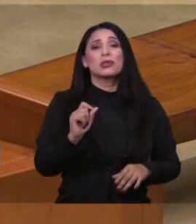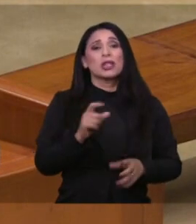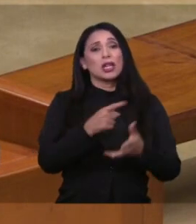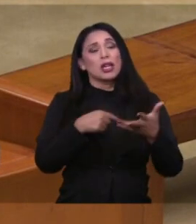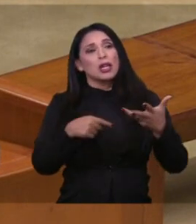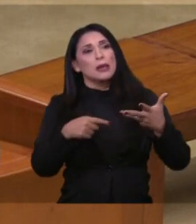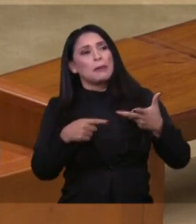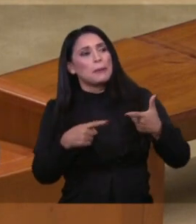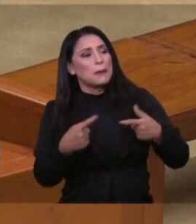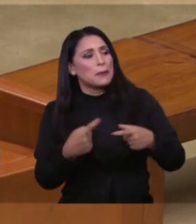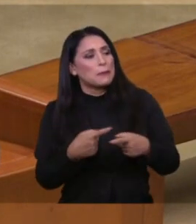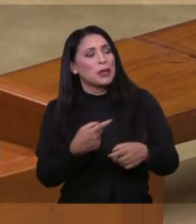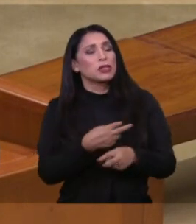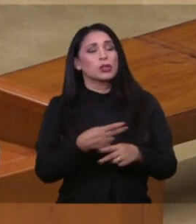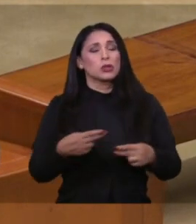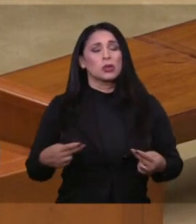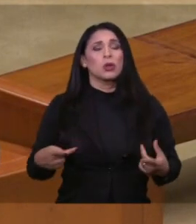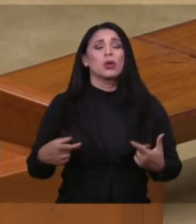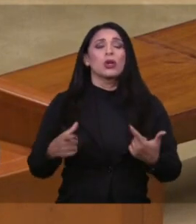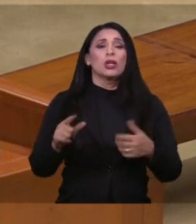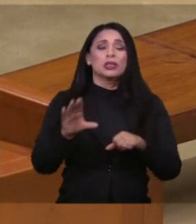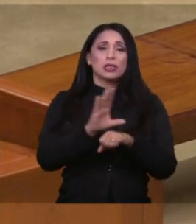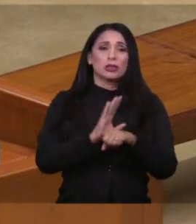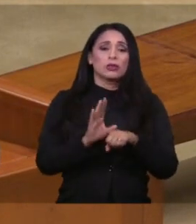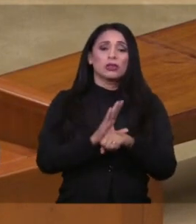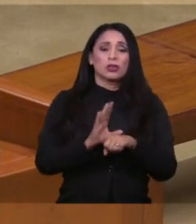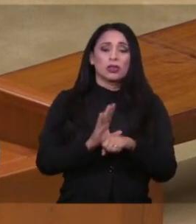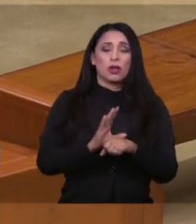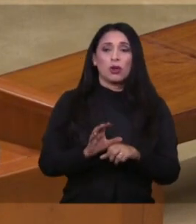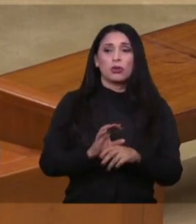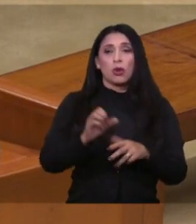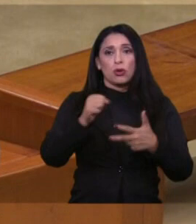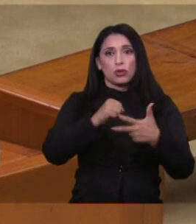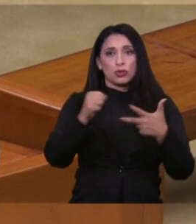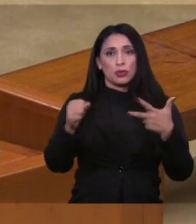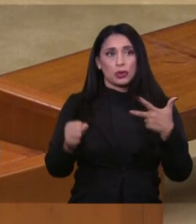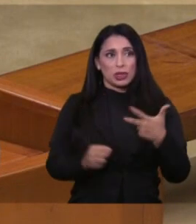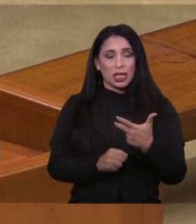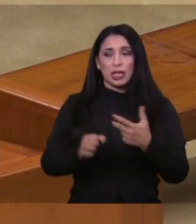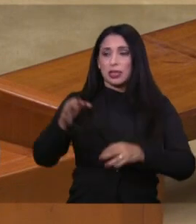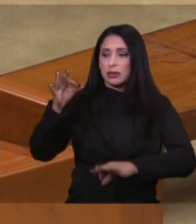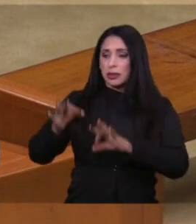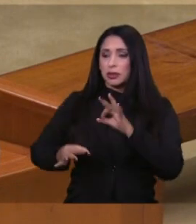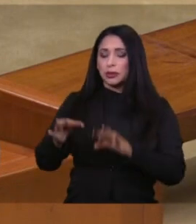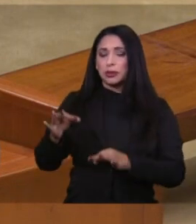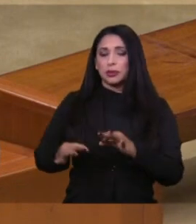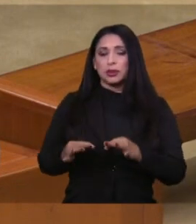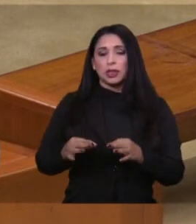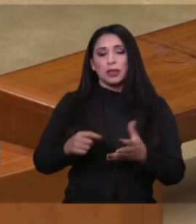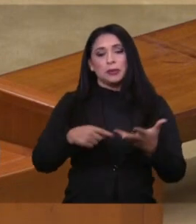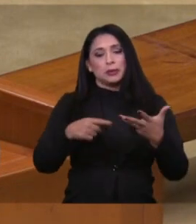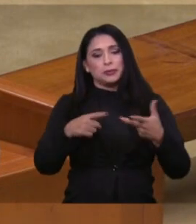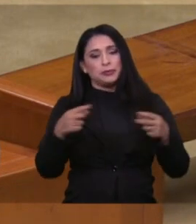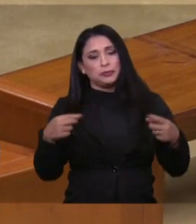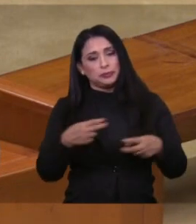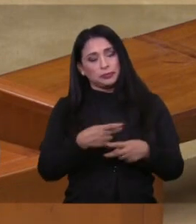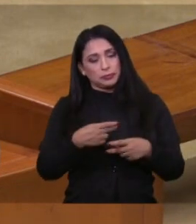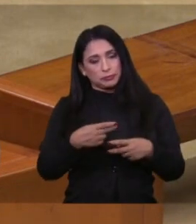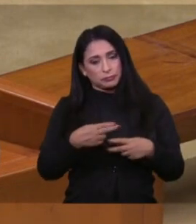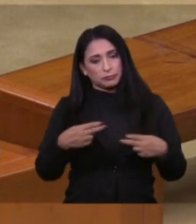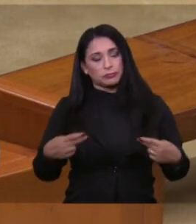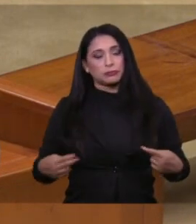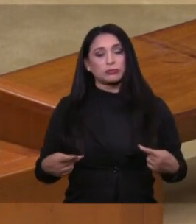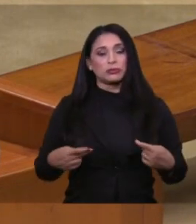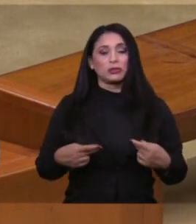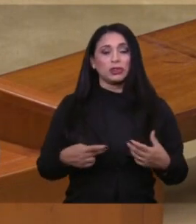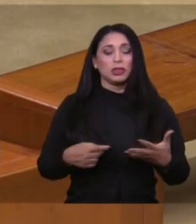comprometimento interinstitucional entre os poderes e o sistema de justiça para que seja declarado o estado de coisas inconstitucional. E aqui